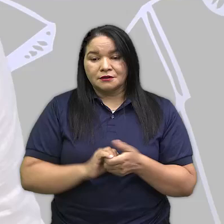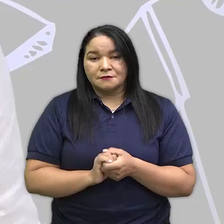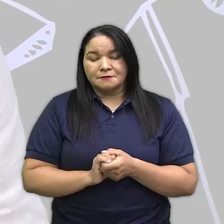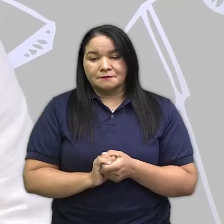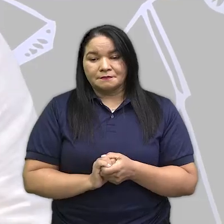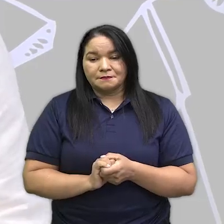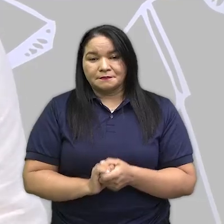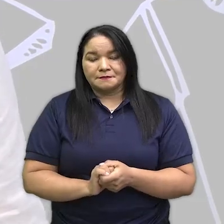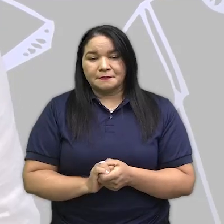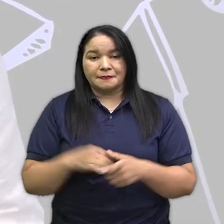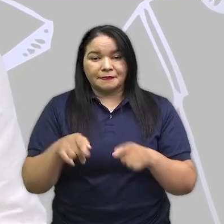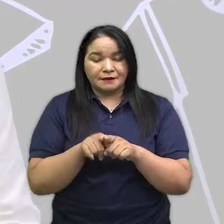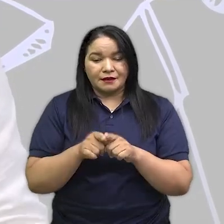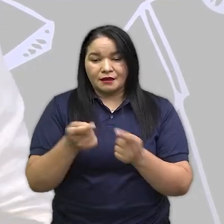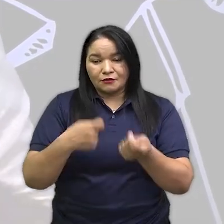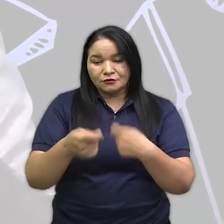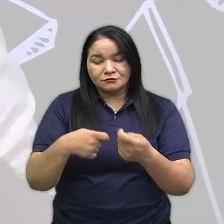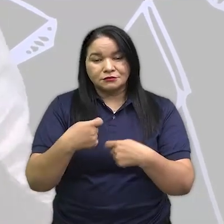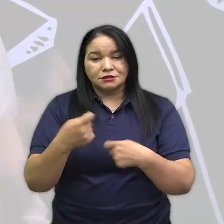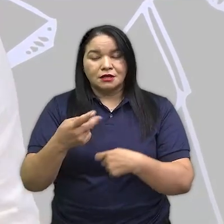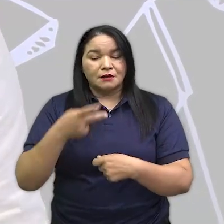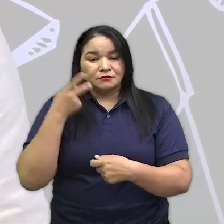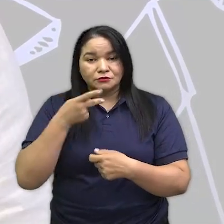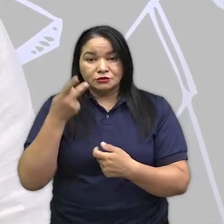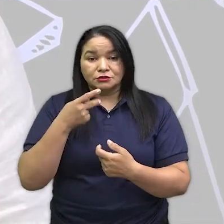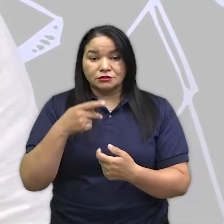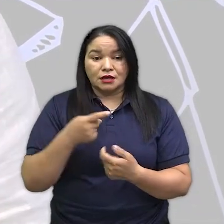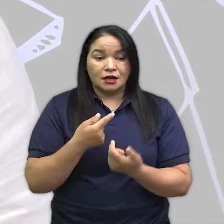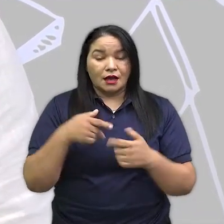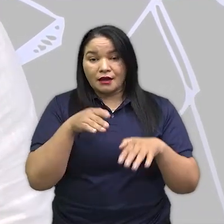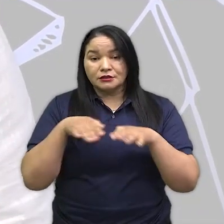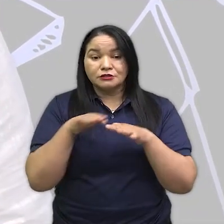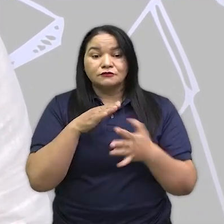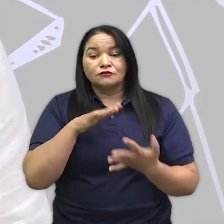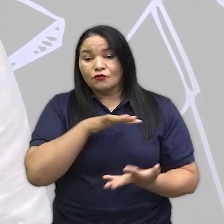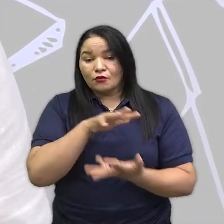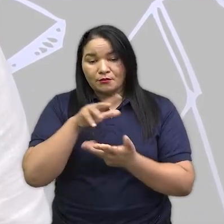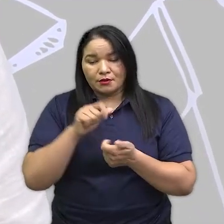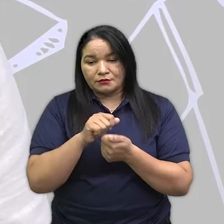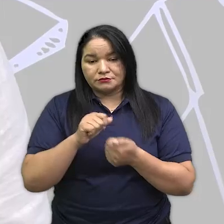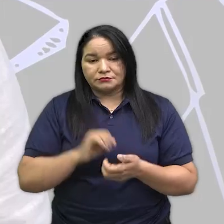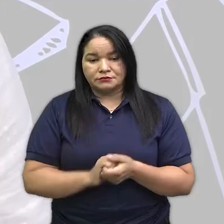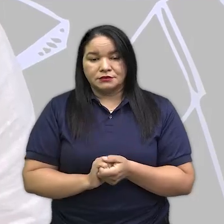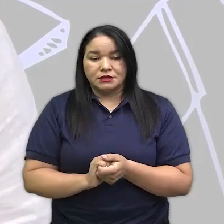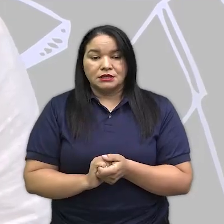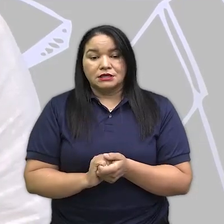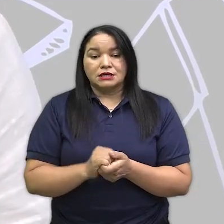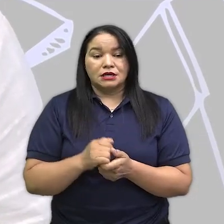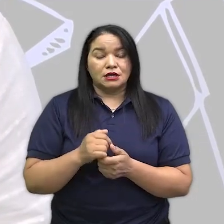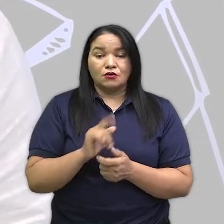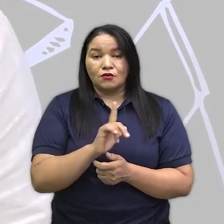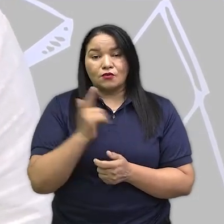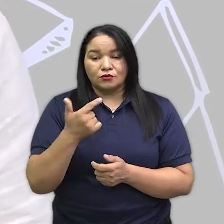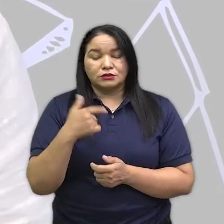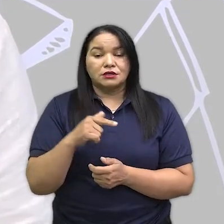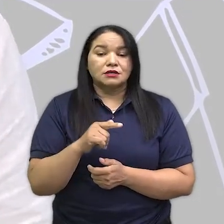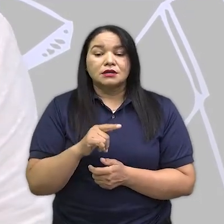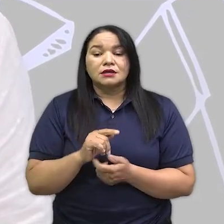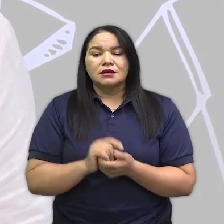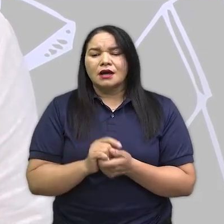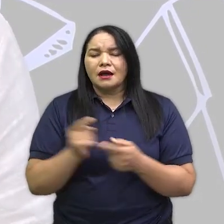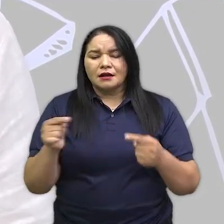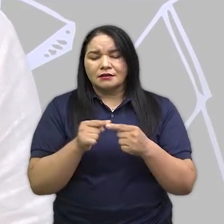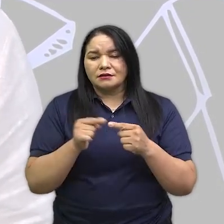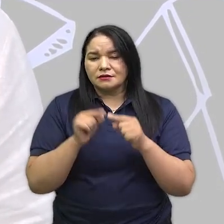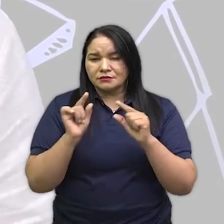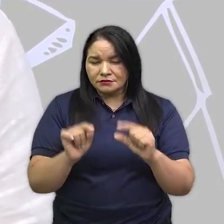realmente da economia, da política a nível global. E a geografia política é a geografia que trata da questão,